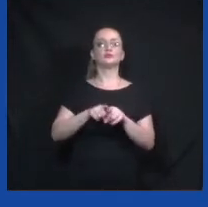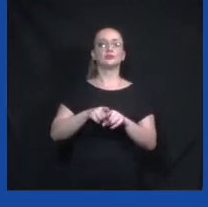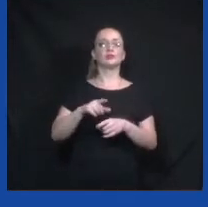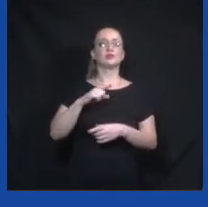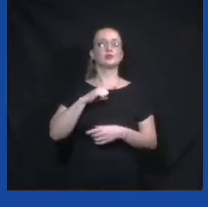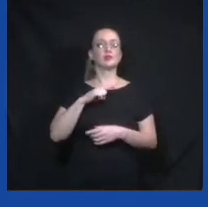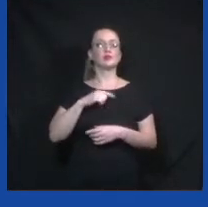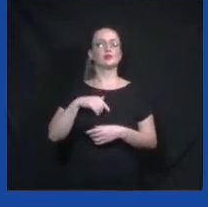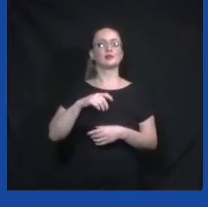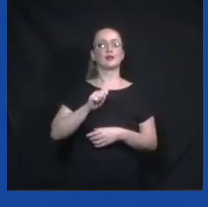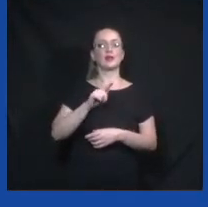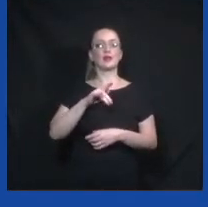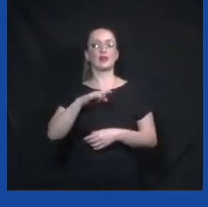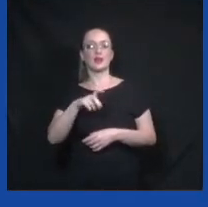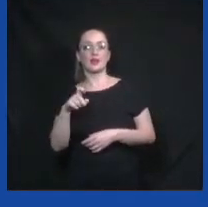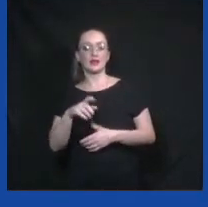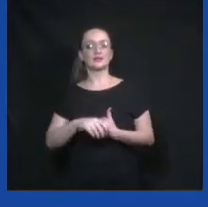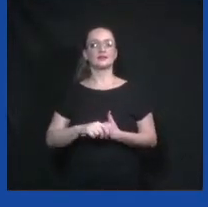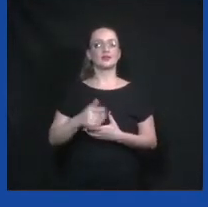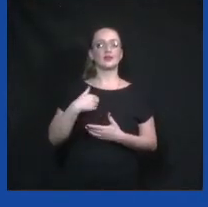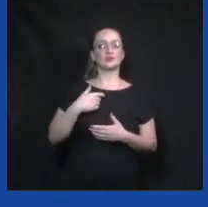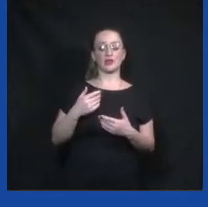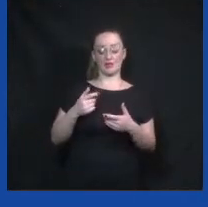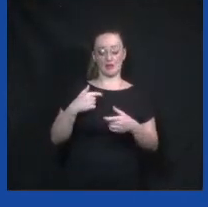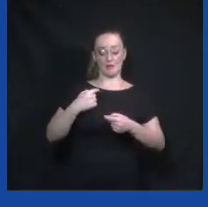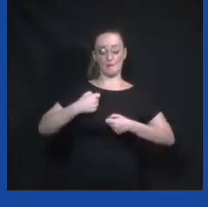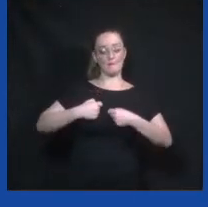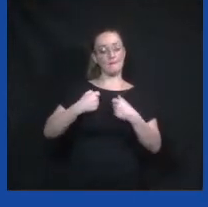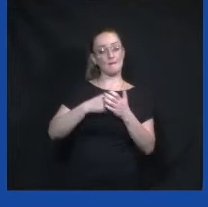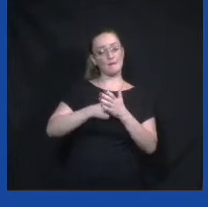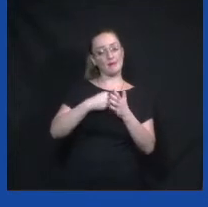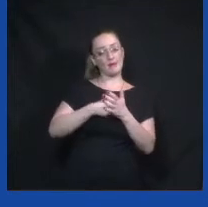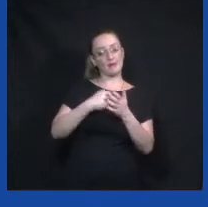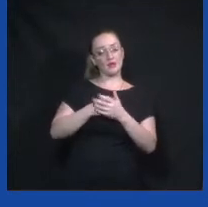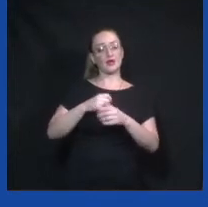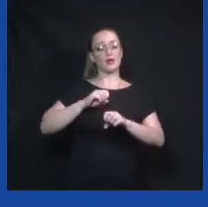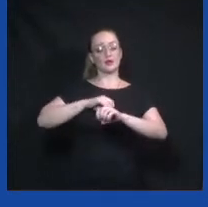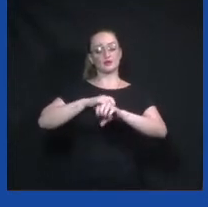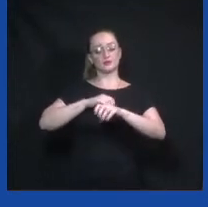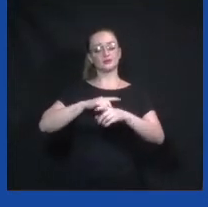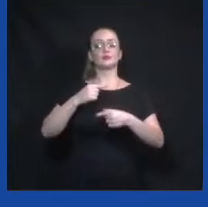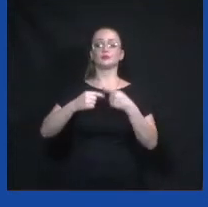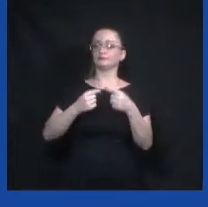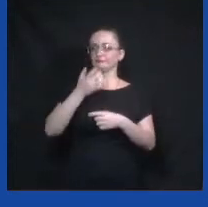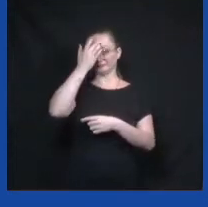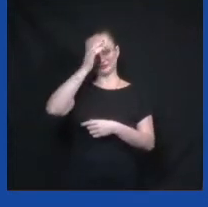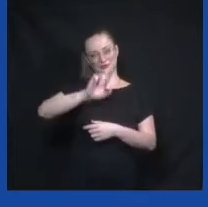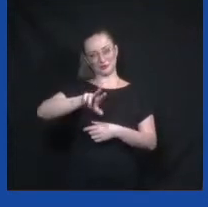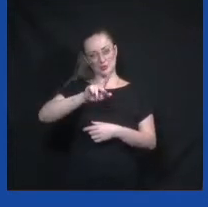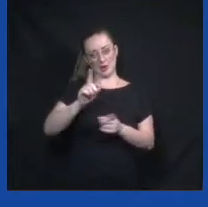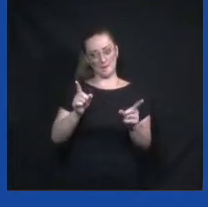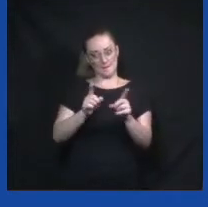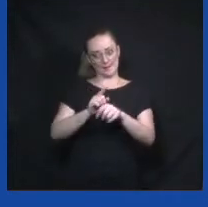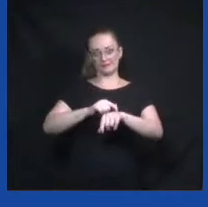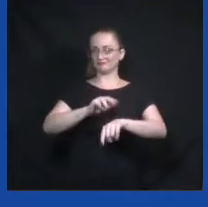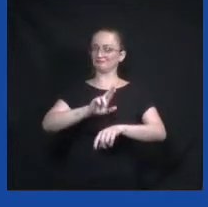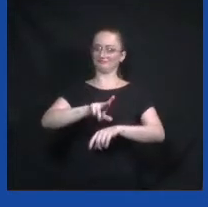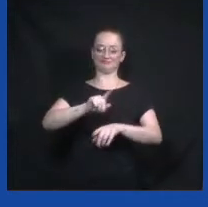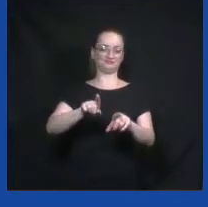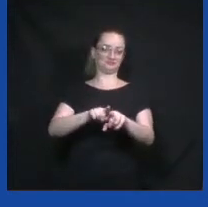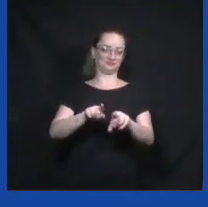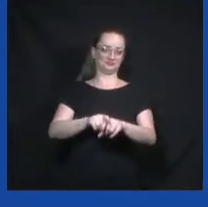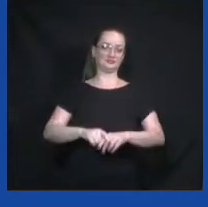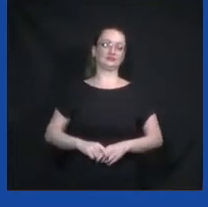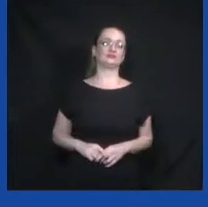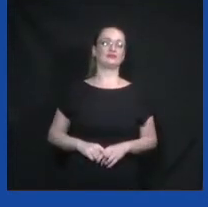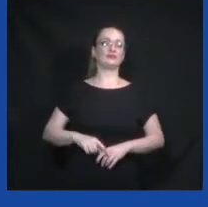Dantas, Alex, a gente vem dividindo essa batalha, né, pela educação política, que não é trivial e não é fácil, e não é de curto prazo, né, Dantas? É uma coisa que